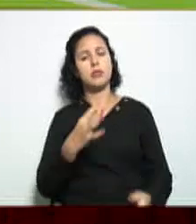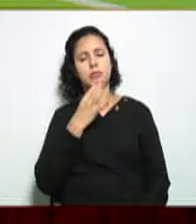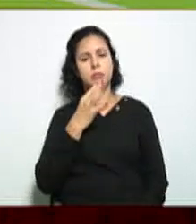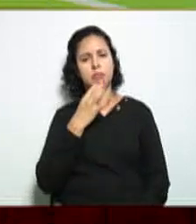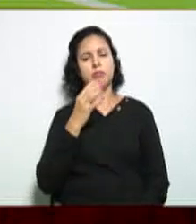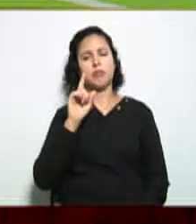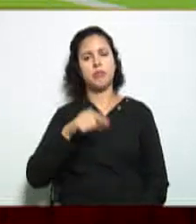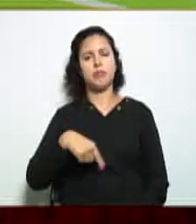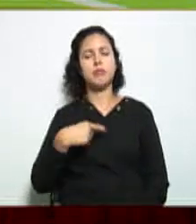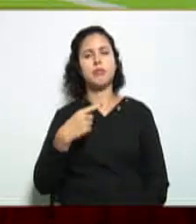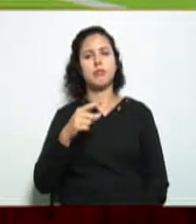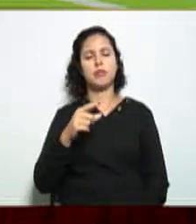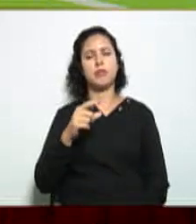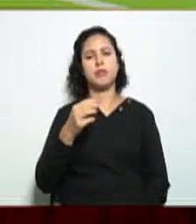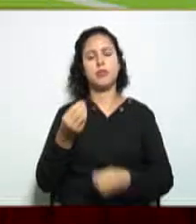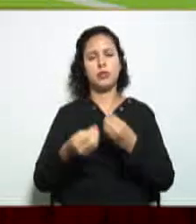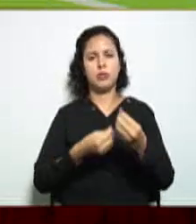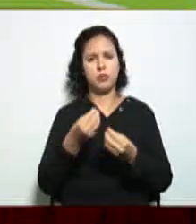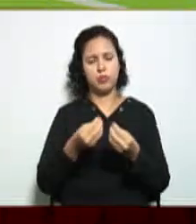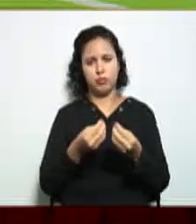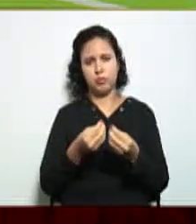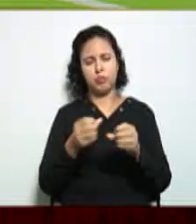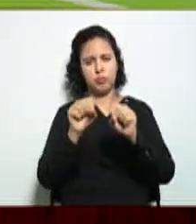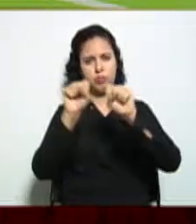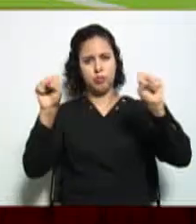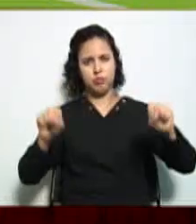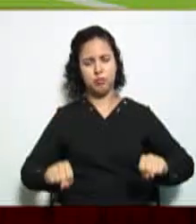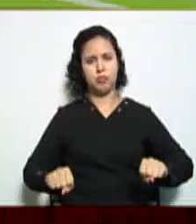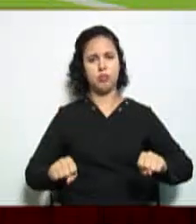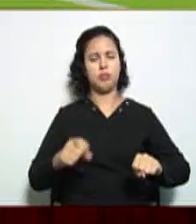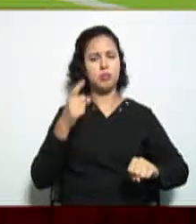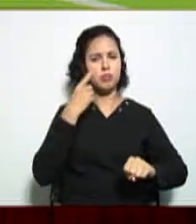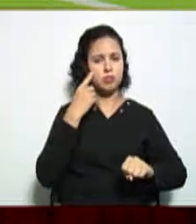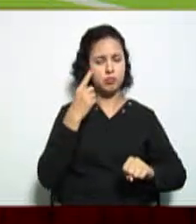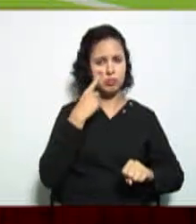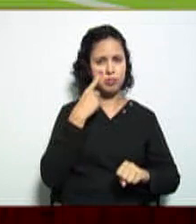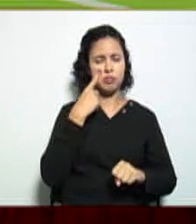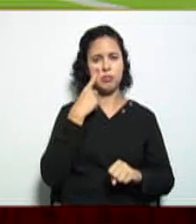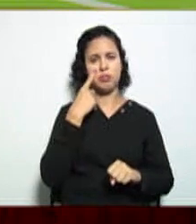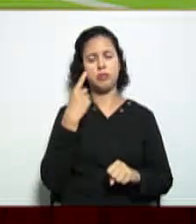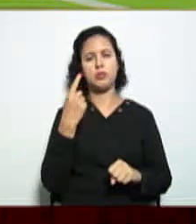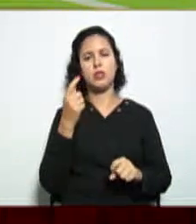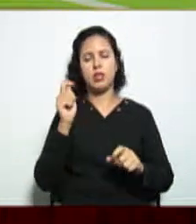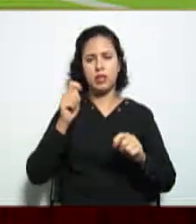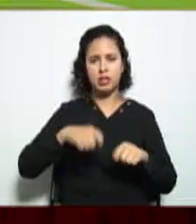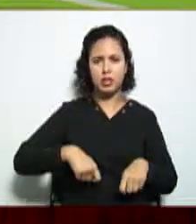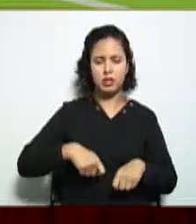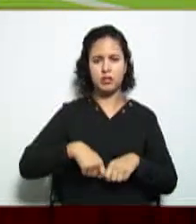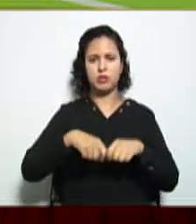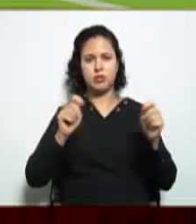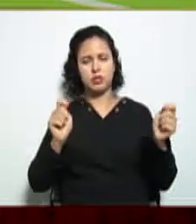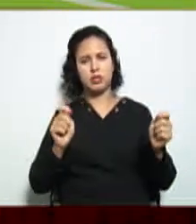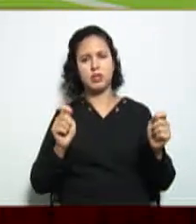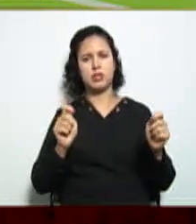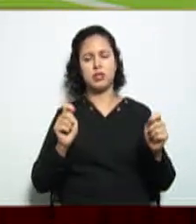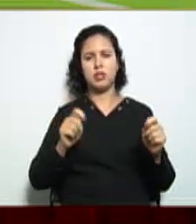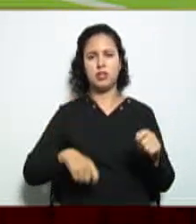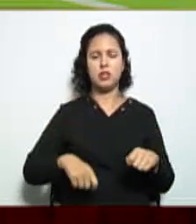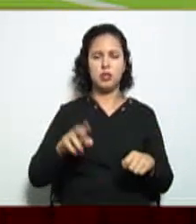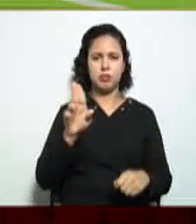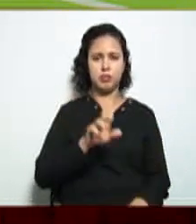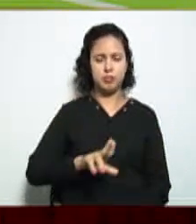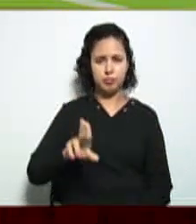pela testagem, ele é sistemático, né? Então foi testado, foi visto se tinha efeito, se não tinha, se é aplicável, se não